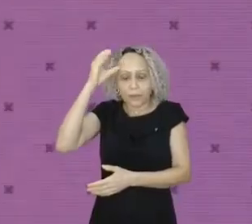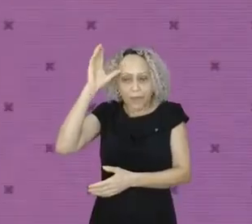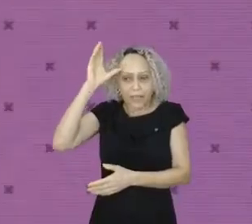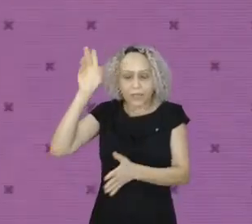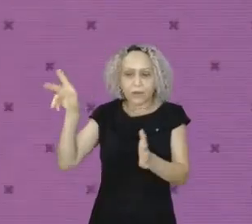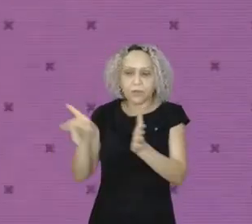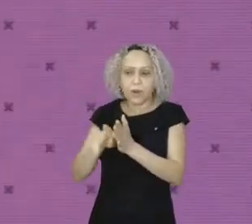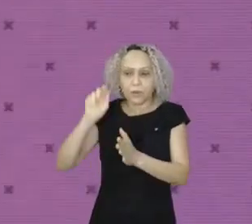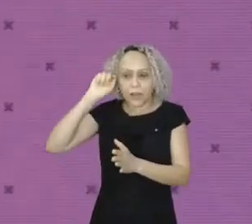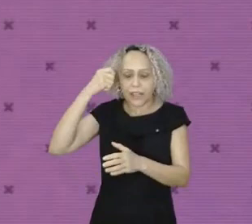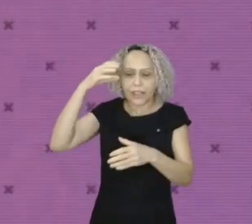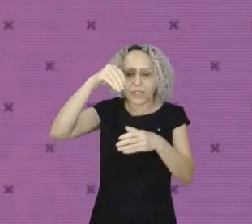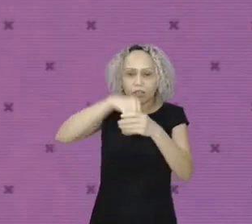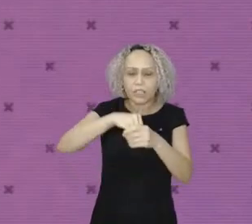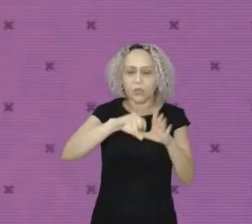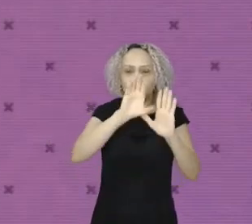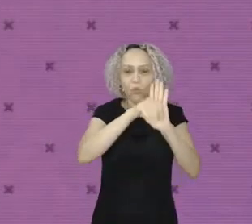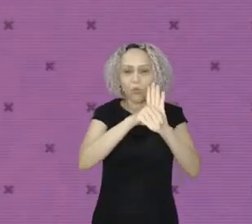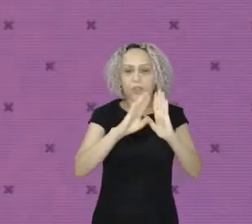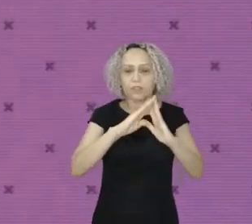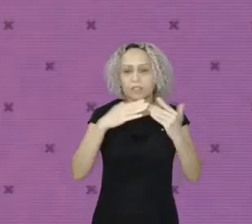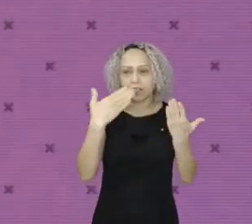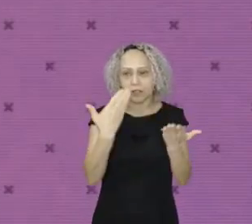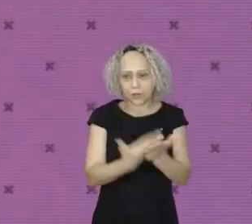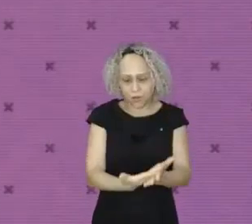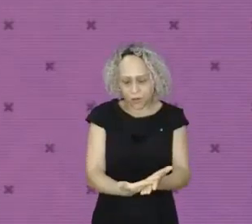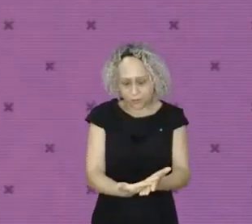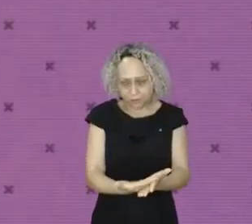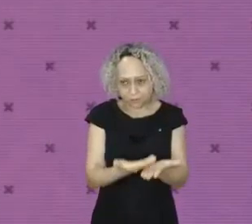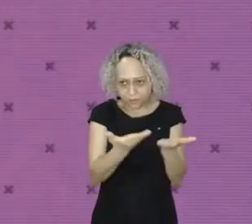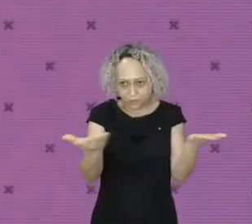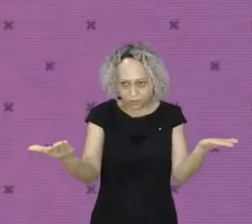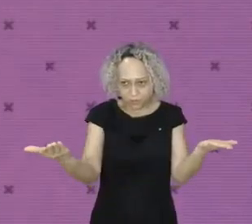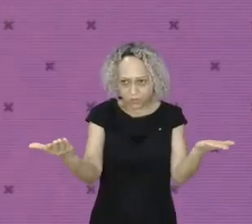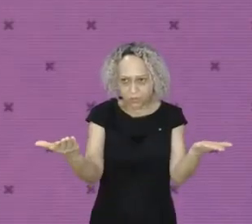e compartilhe com as suas companheiras.